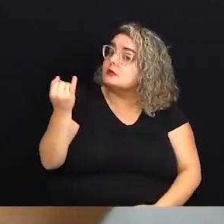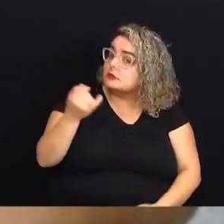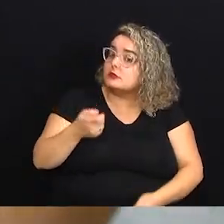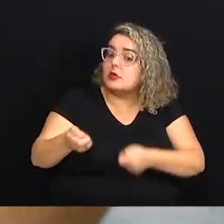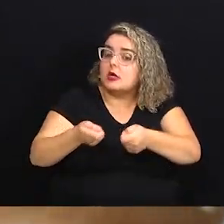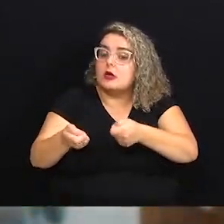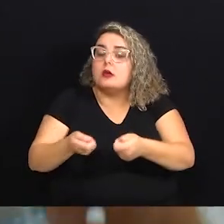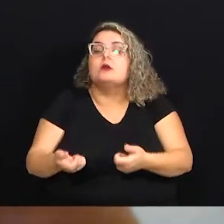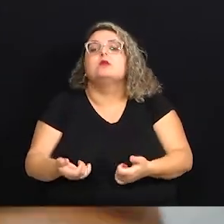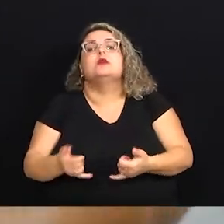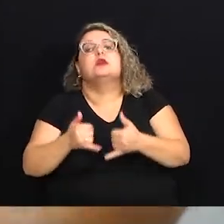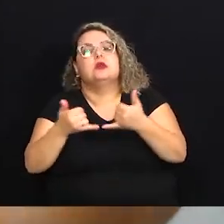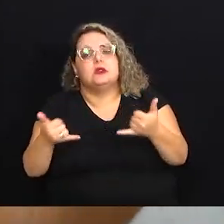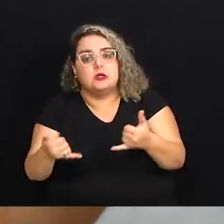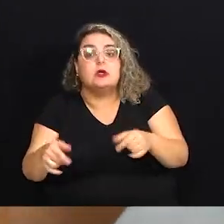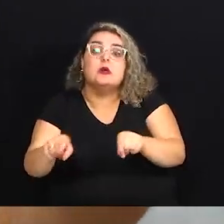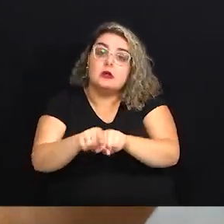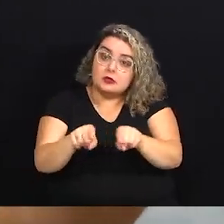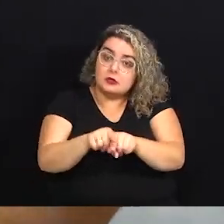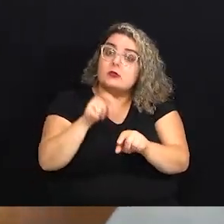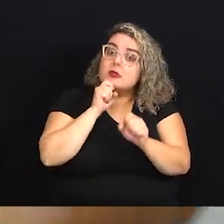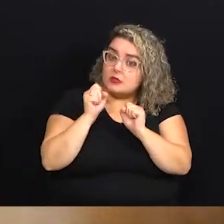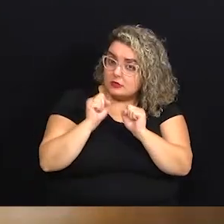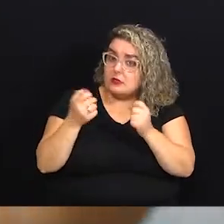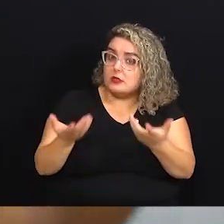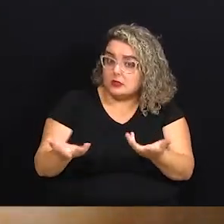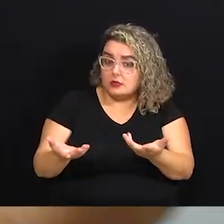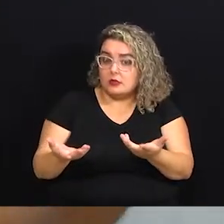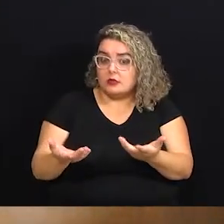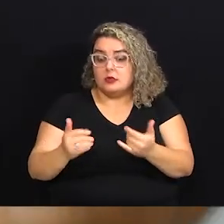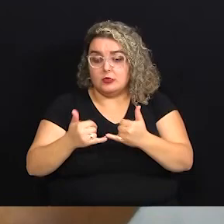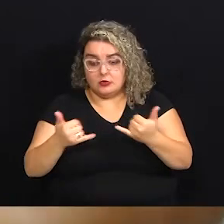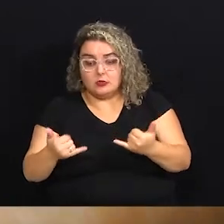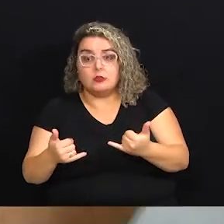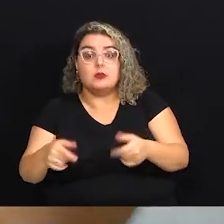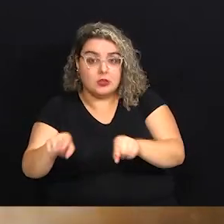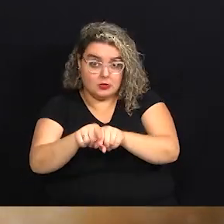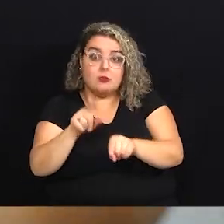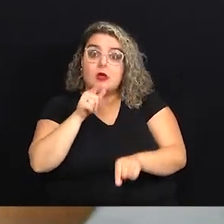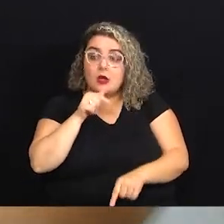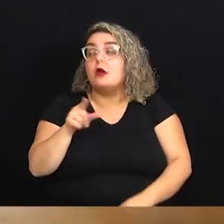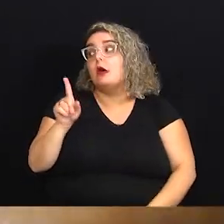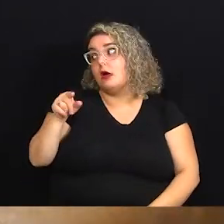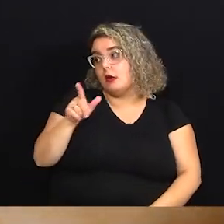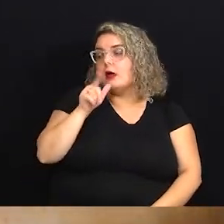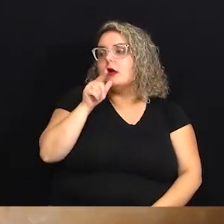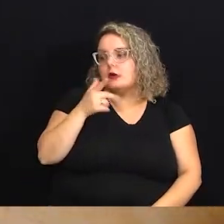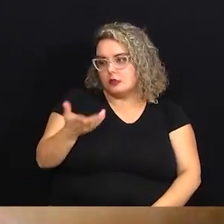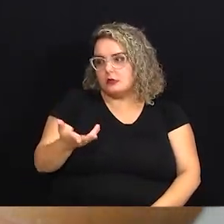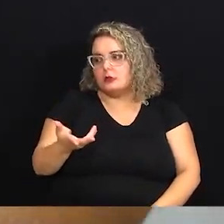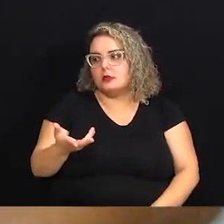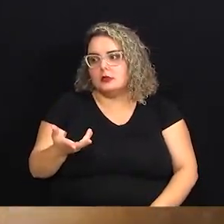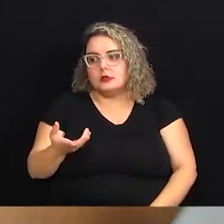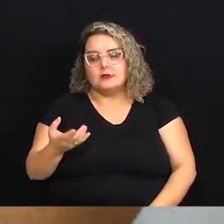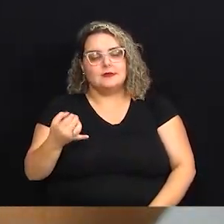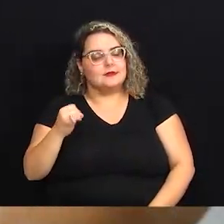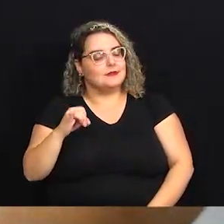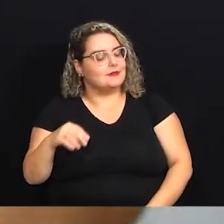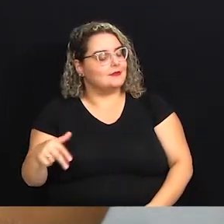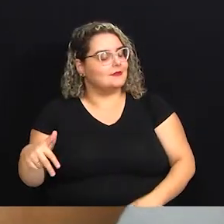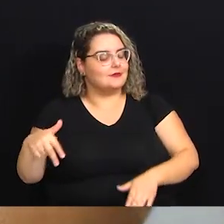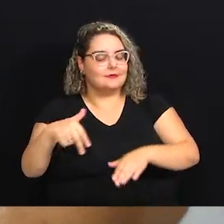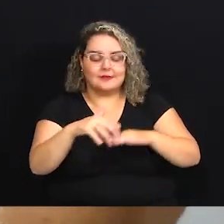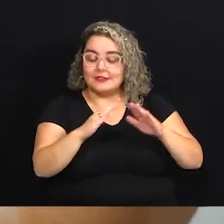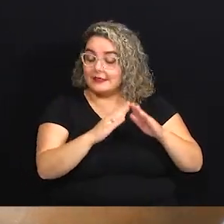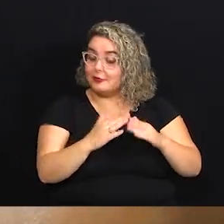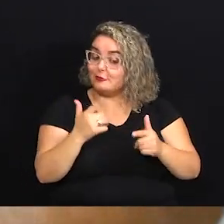dica importante para economizar energia agora e também no inverno, né? Tanto energia quanto água. Água também. Nossa, se ela for lá em